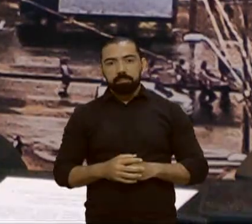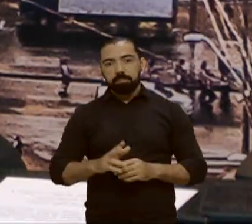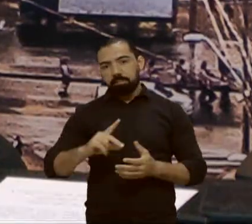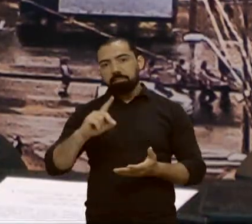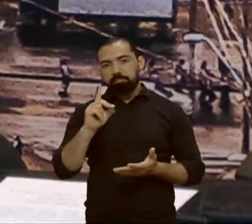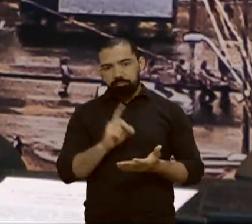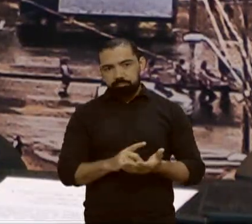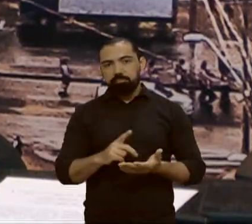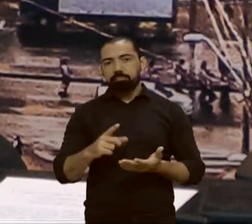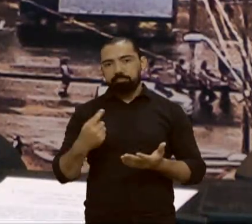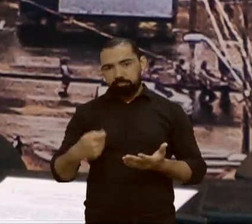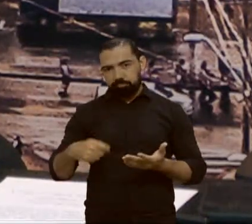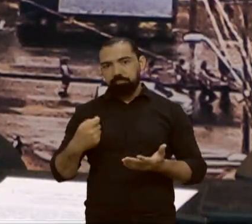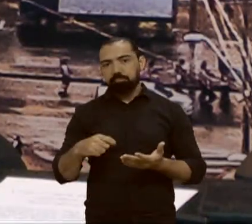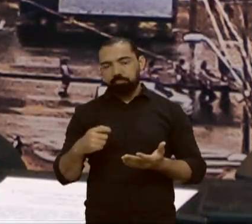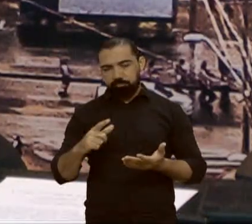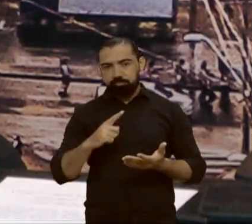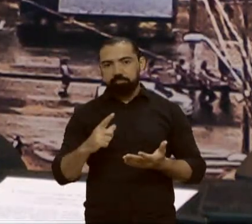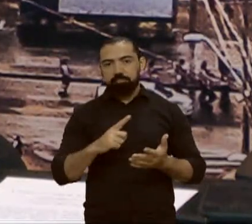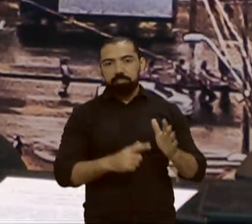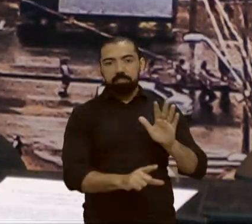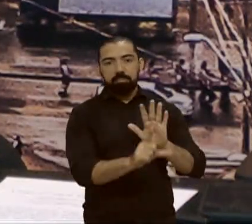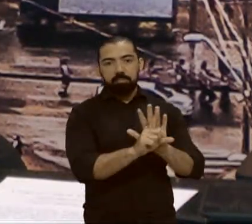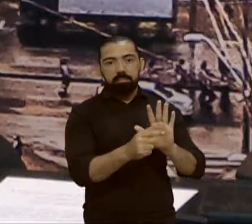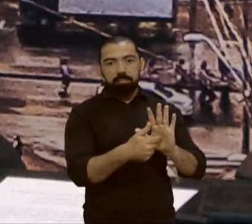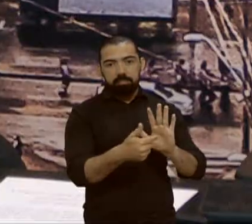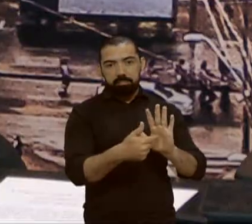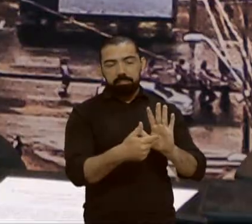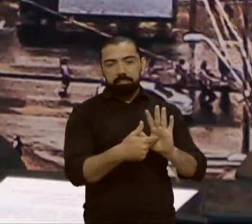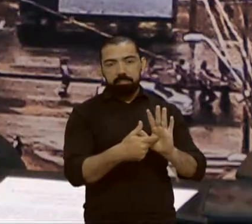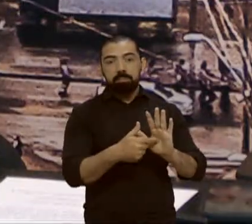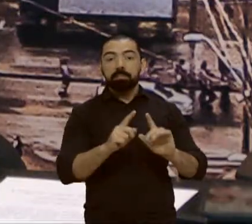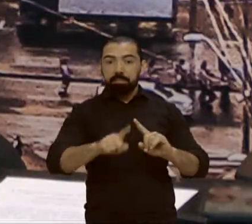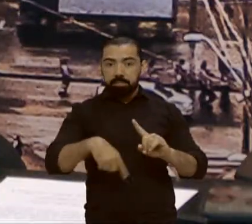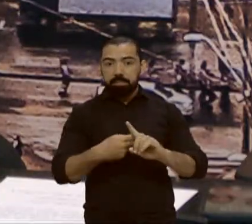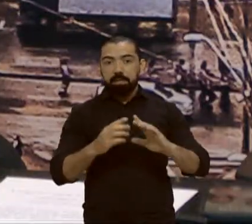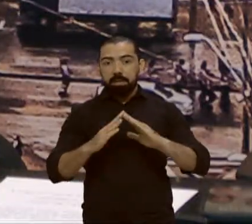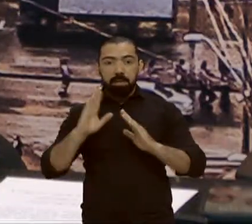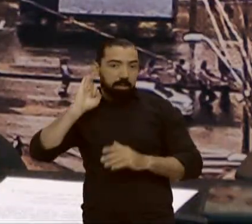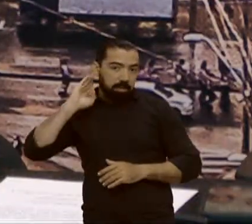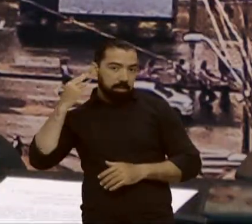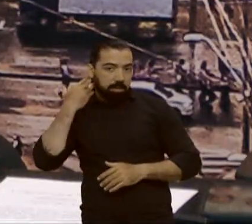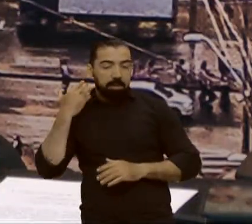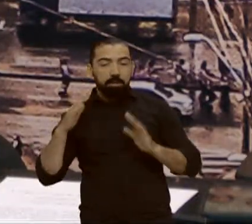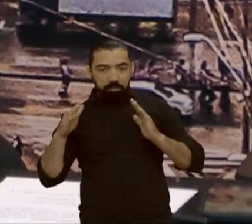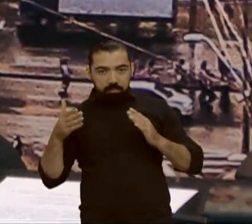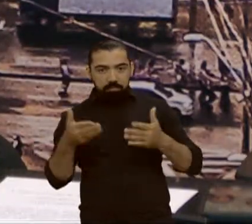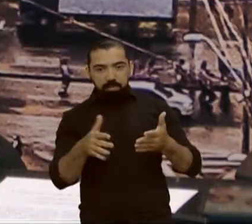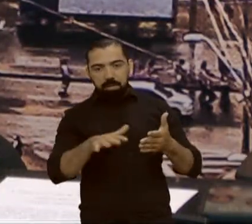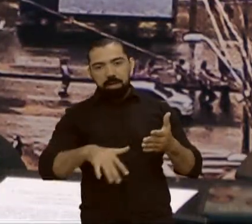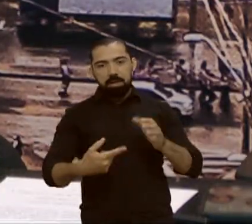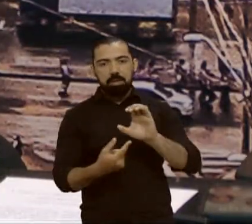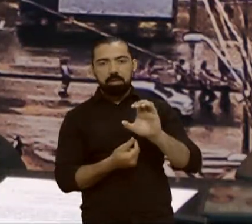realmente há uma necessidade grande de uma delegacia específica nessa área.